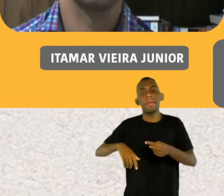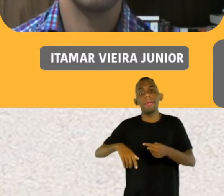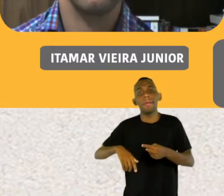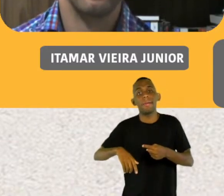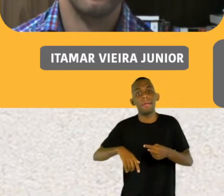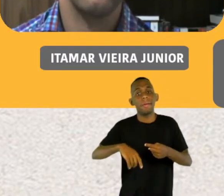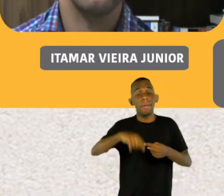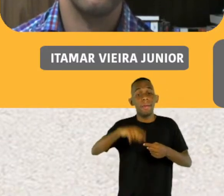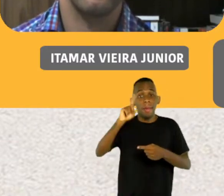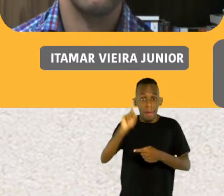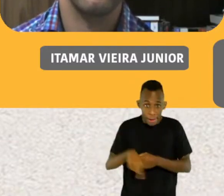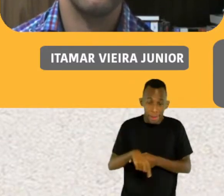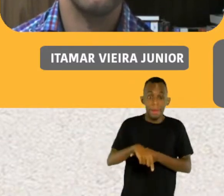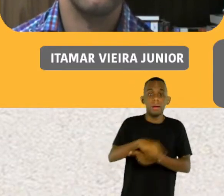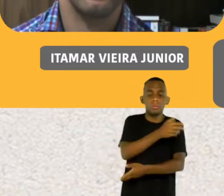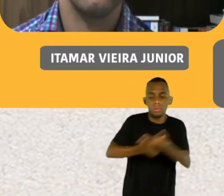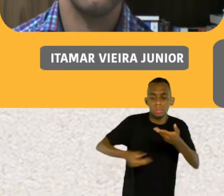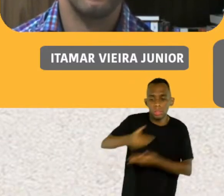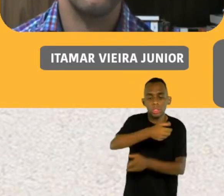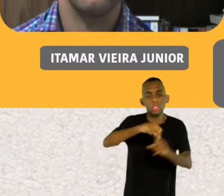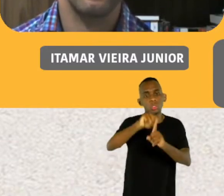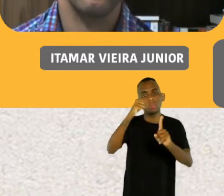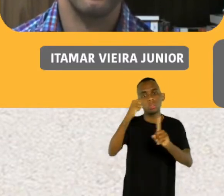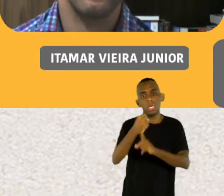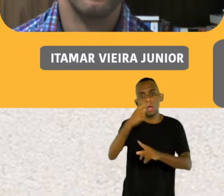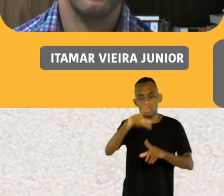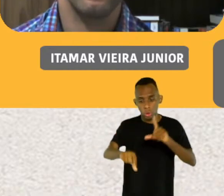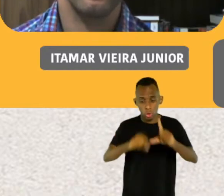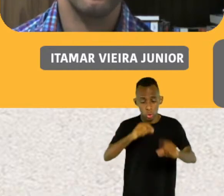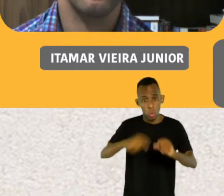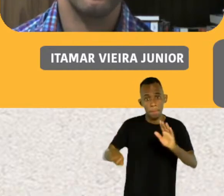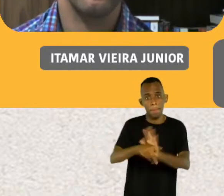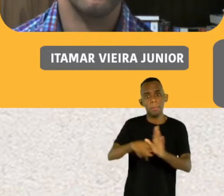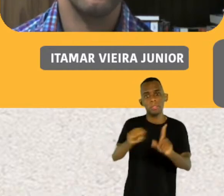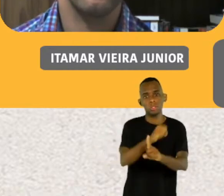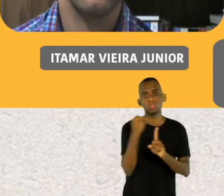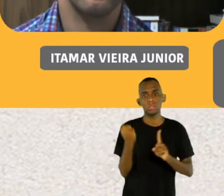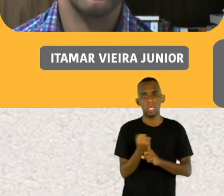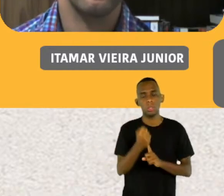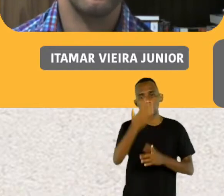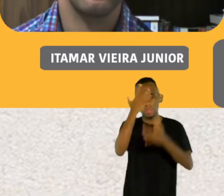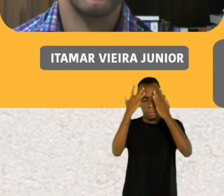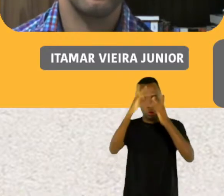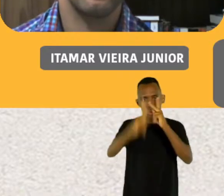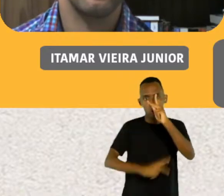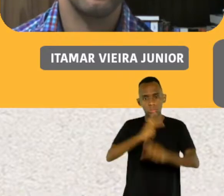as pessoas, das escolhas que a gente faz, né? Então, política